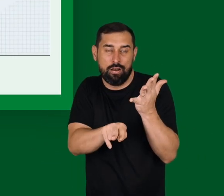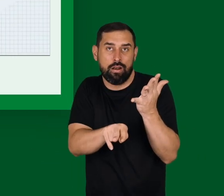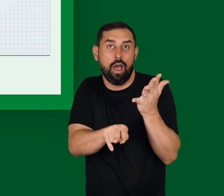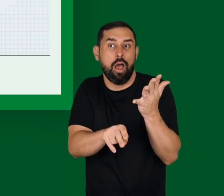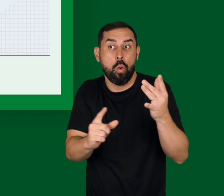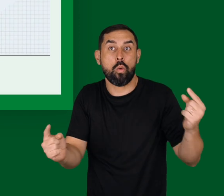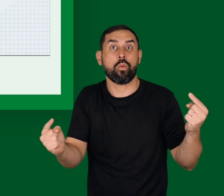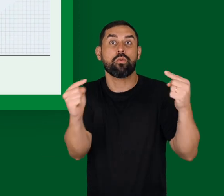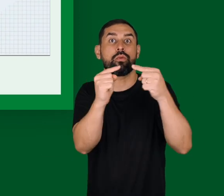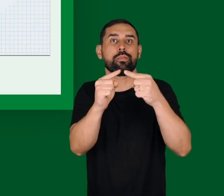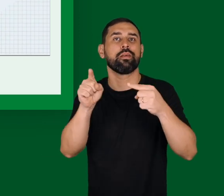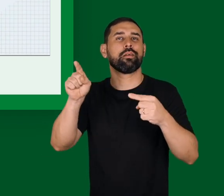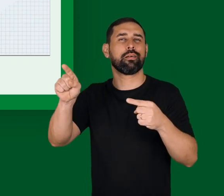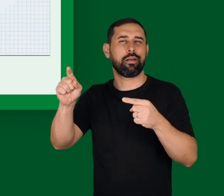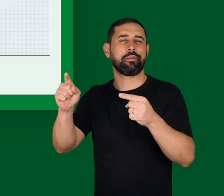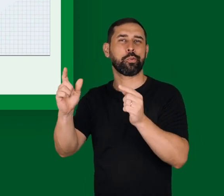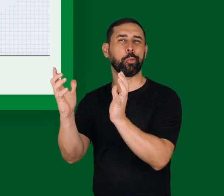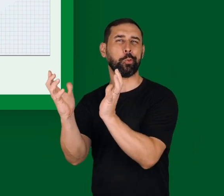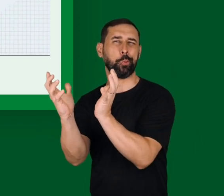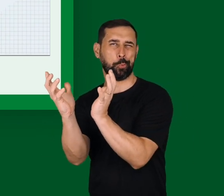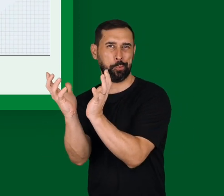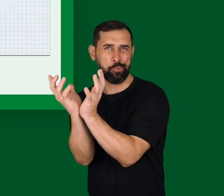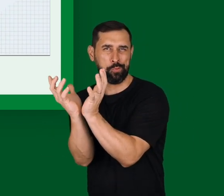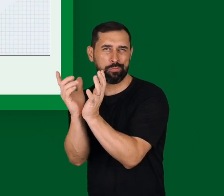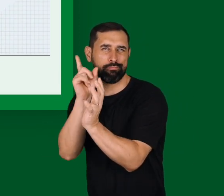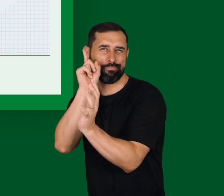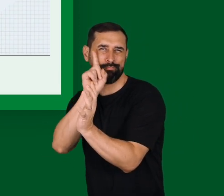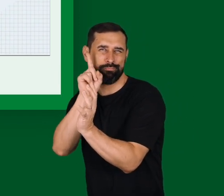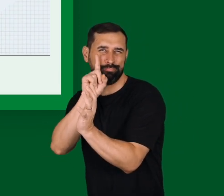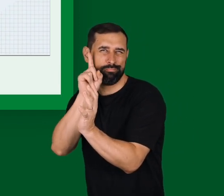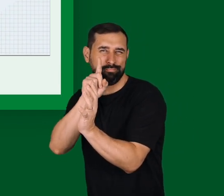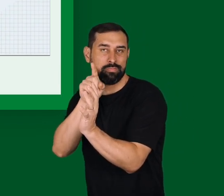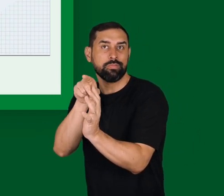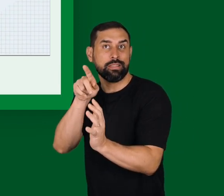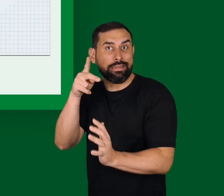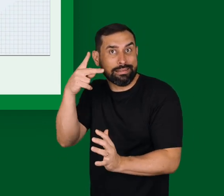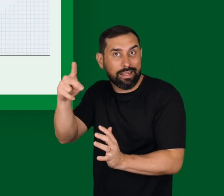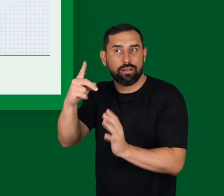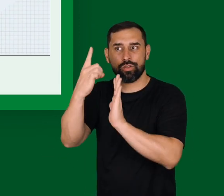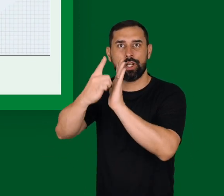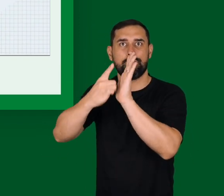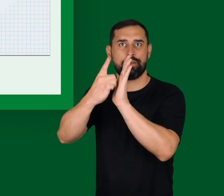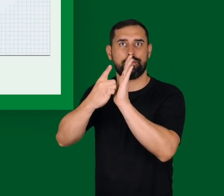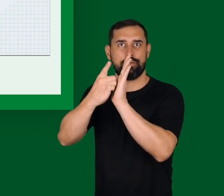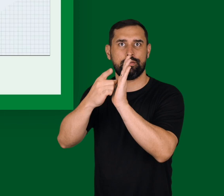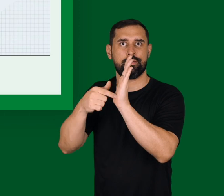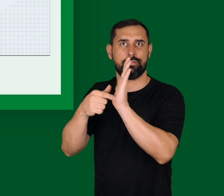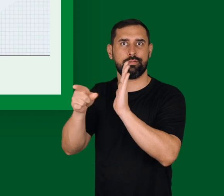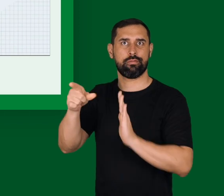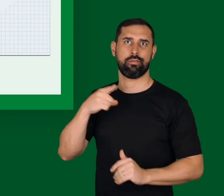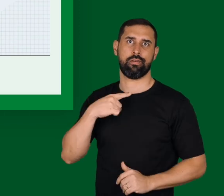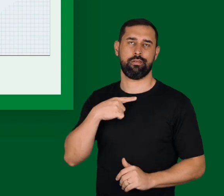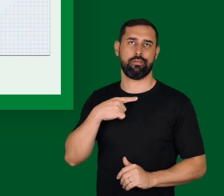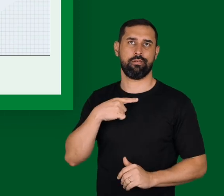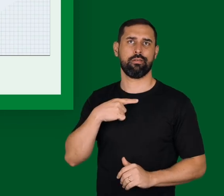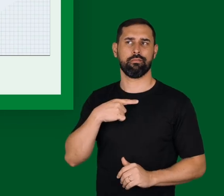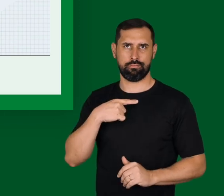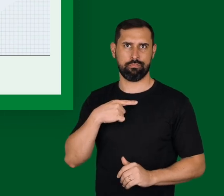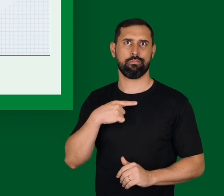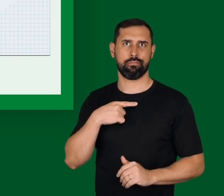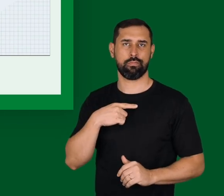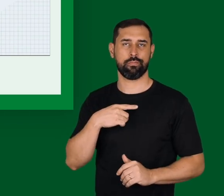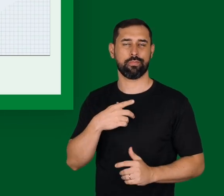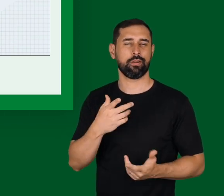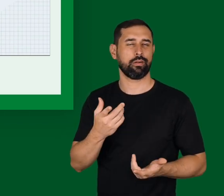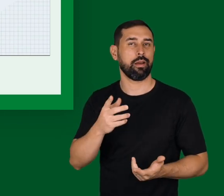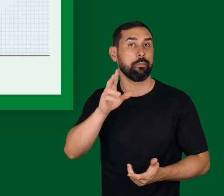conversando, elas são validadas pelas diretrizes americanas, né, da Academia Americana, e é